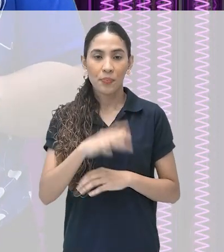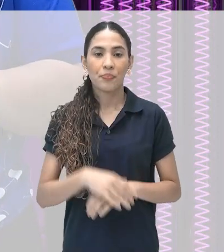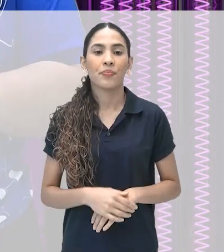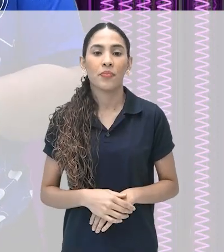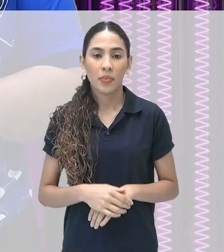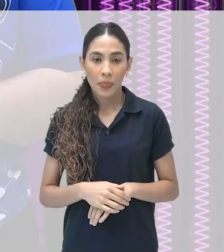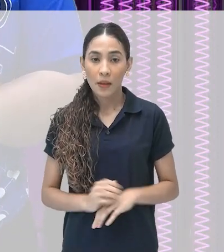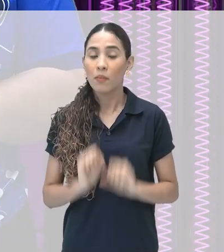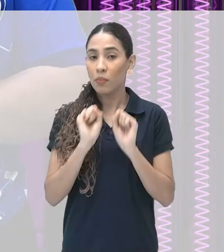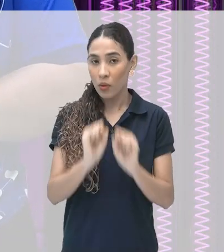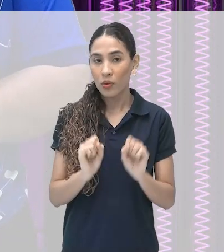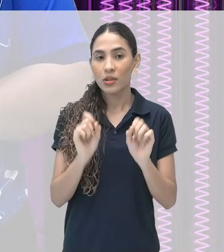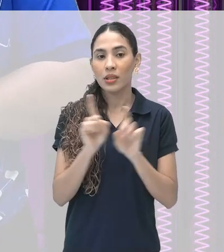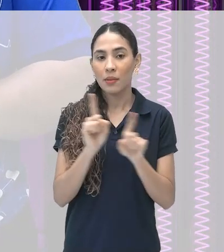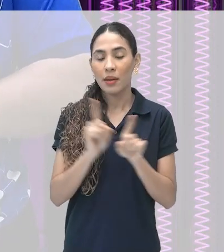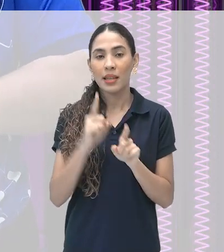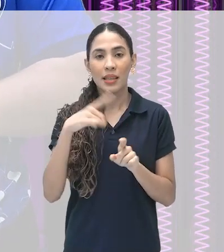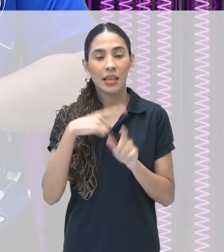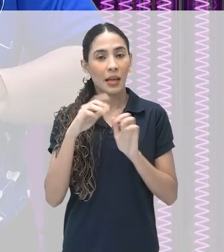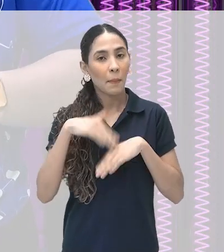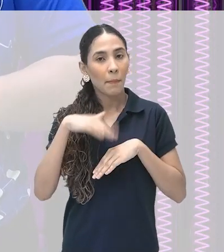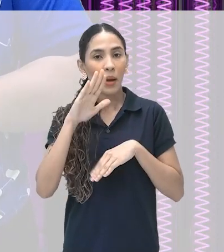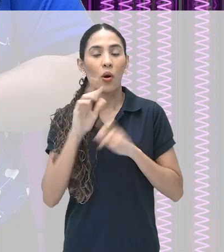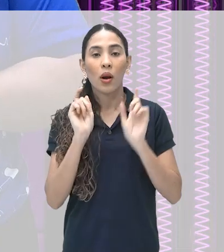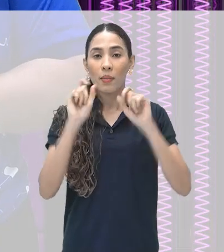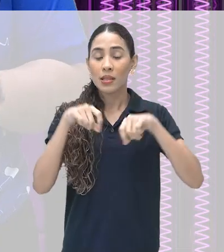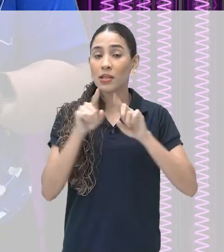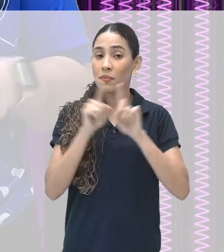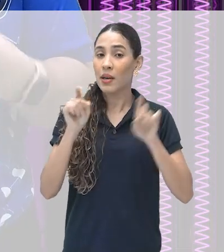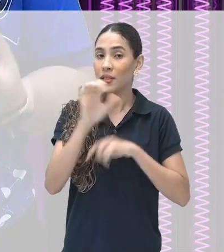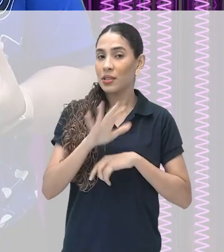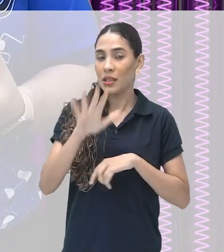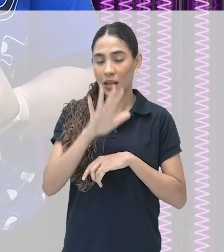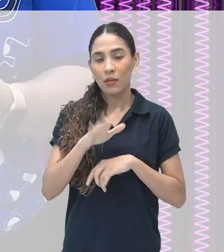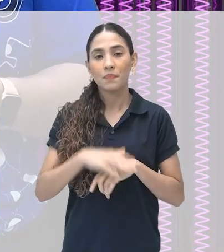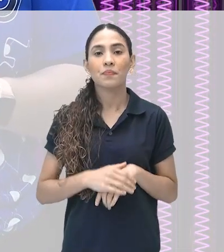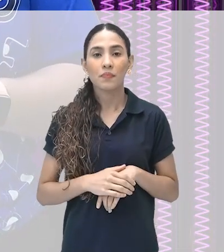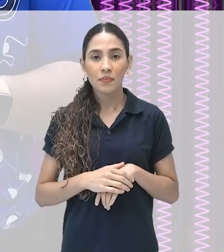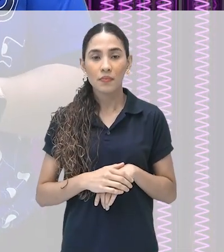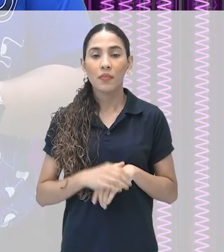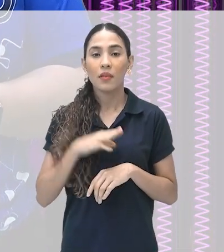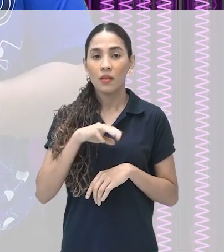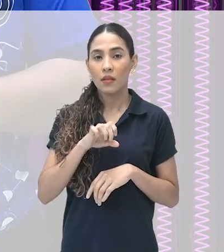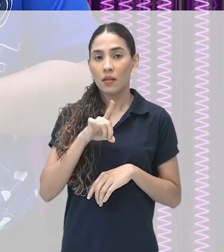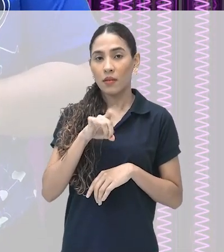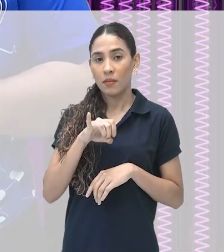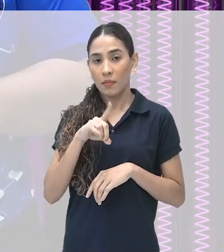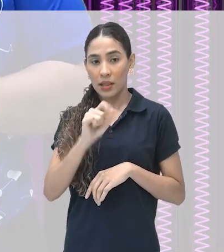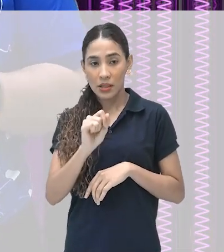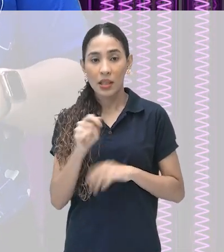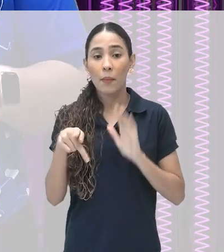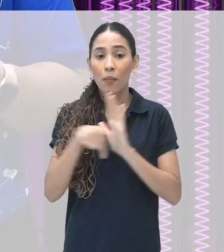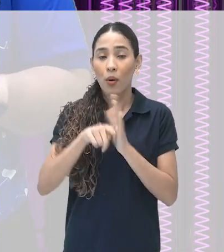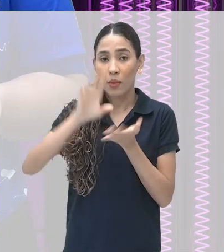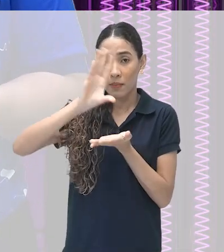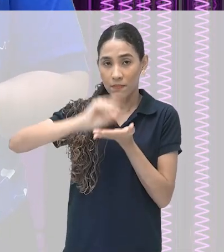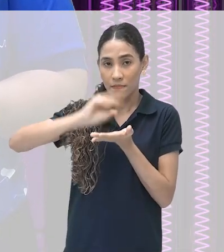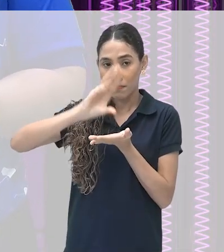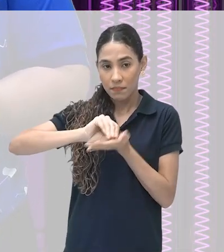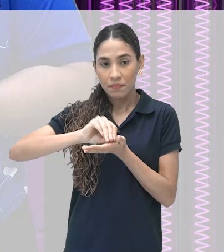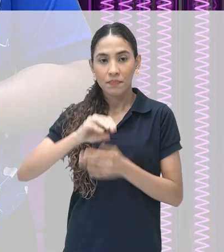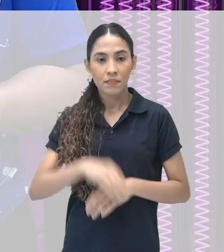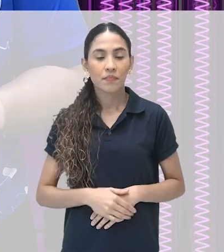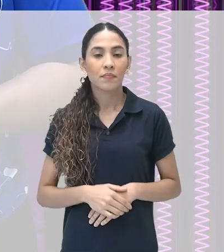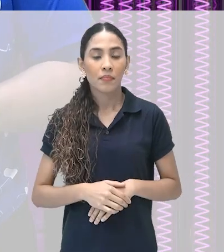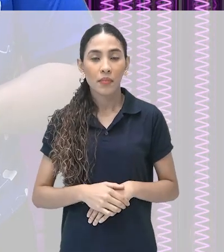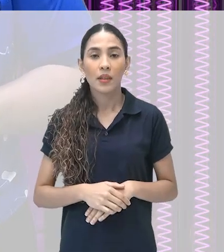geral, Pode ter aí maior capacidade, mas no geral é essa medida de armazenamento, de capacidade de